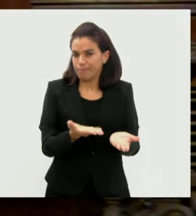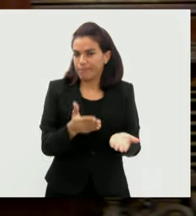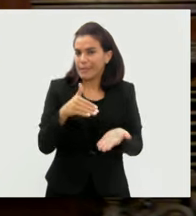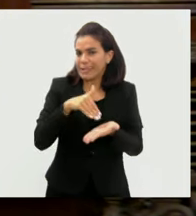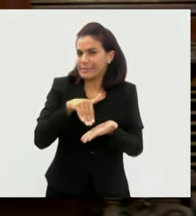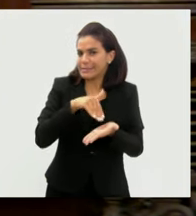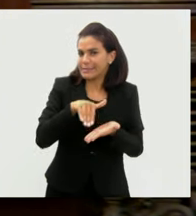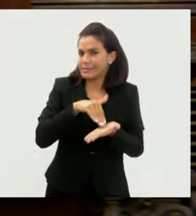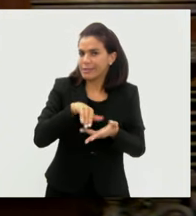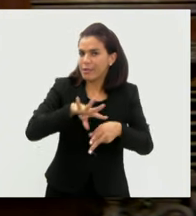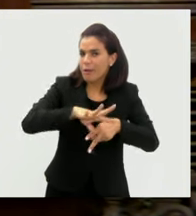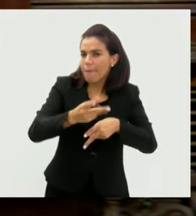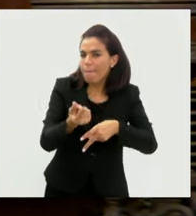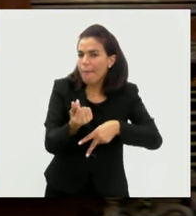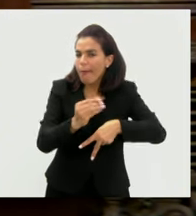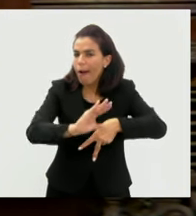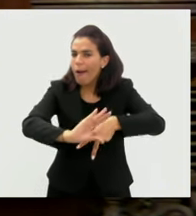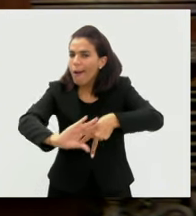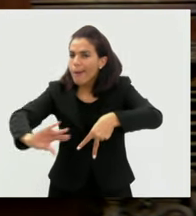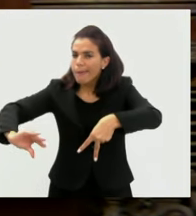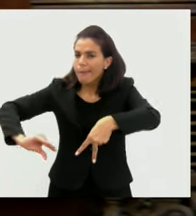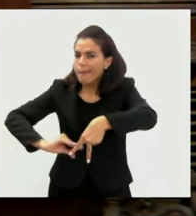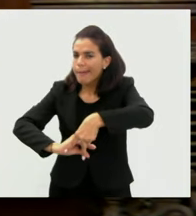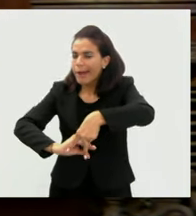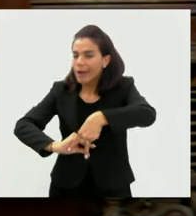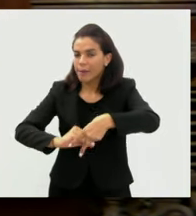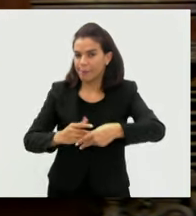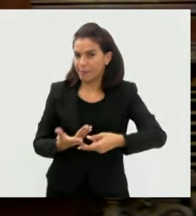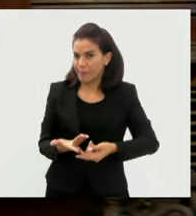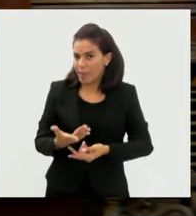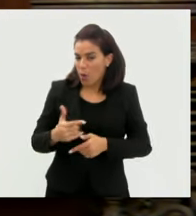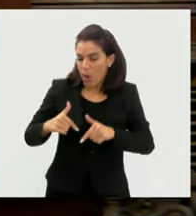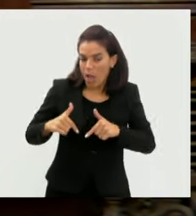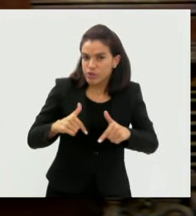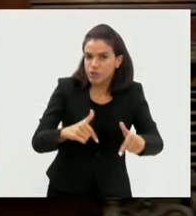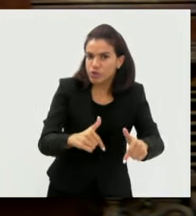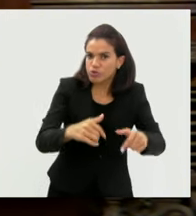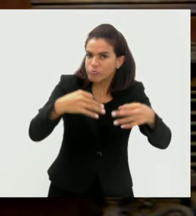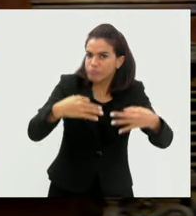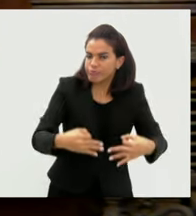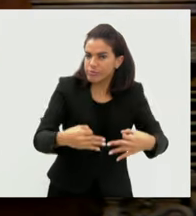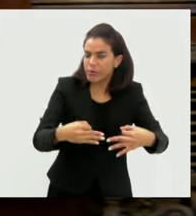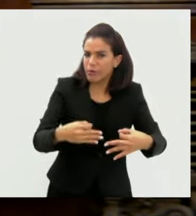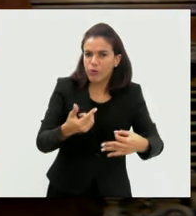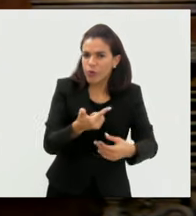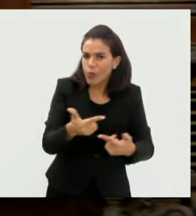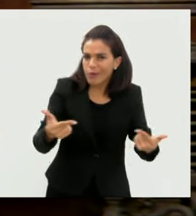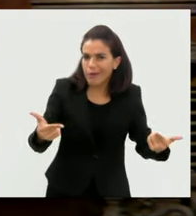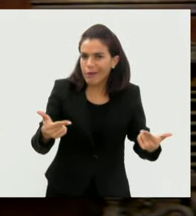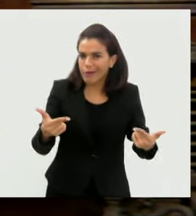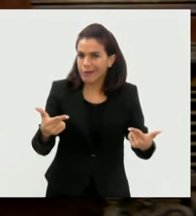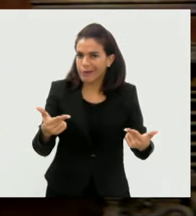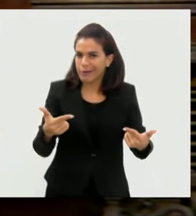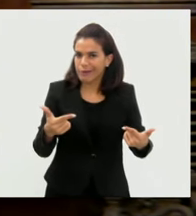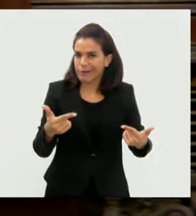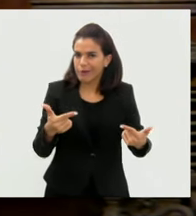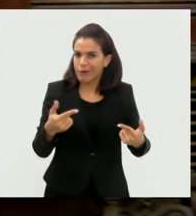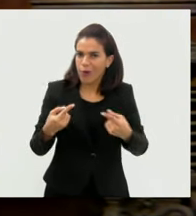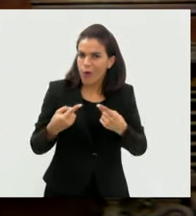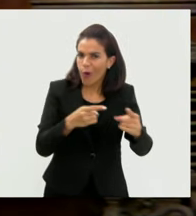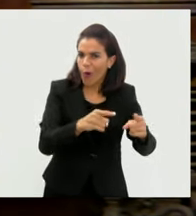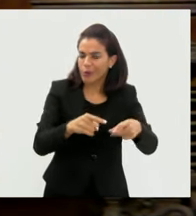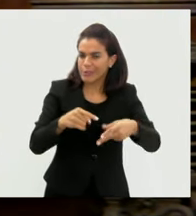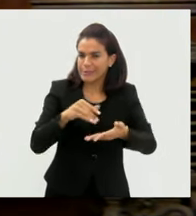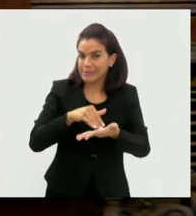secretaria, e nenhuma atitude cabível é tomada mediante a secretária. A última